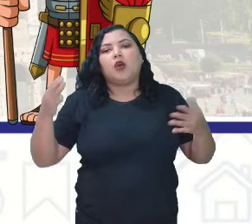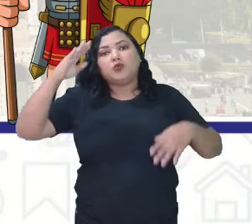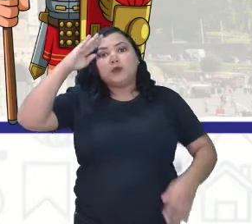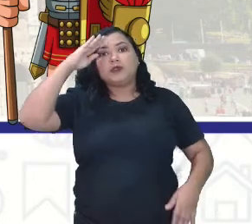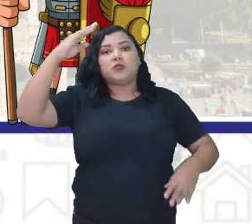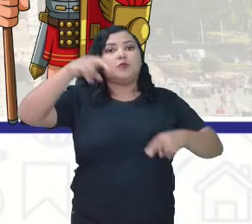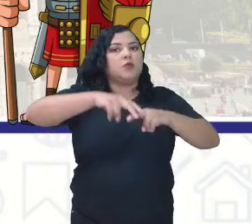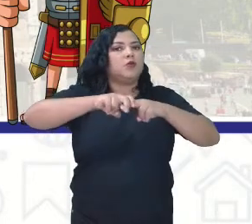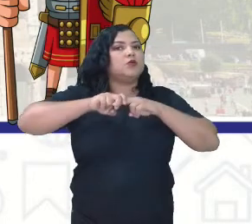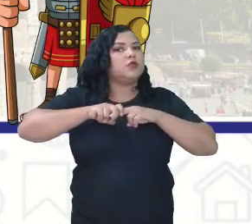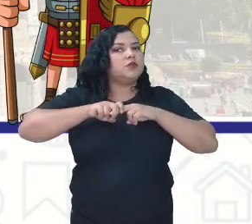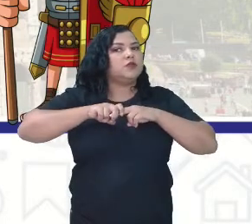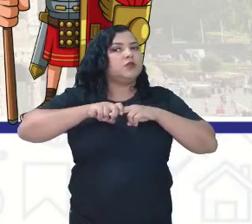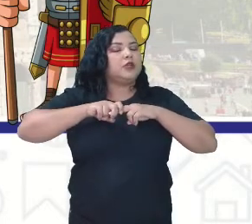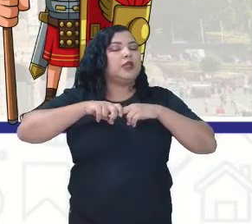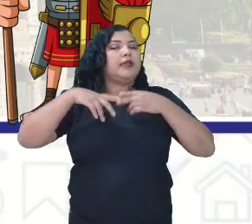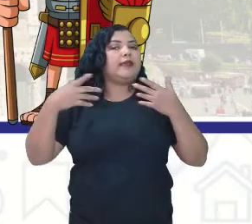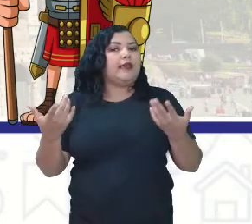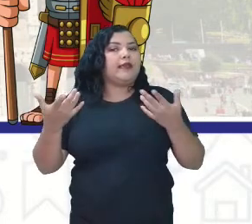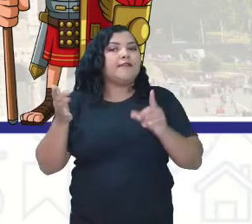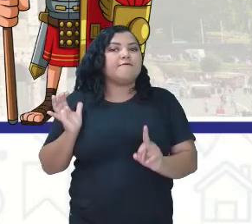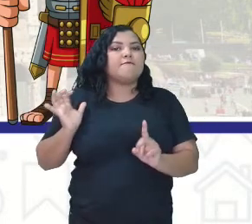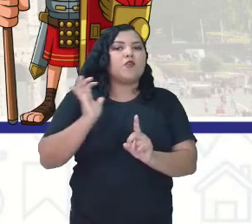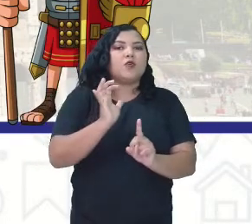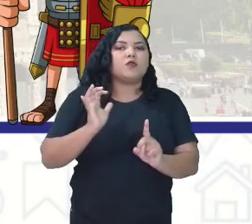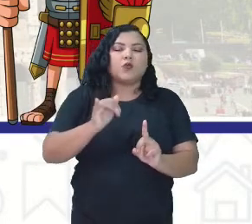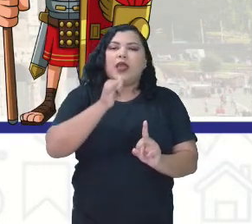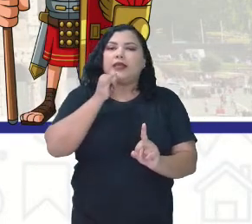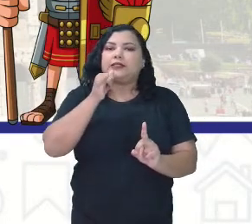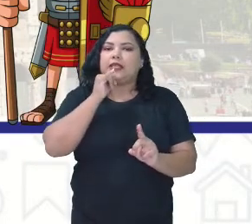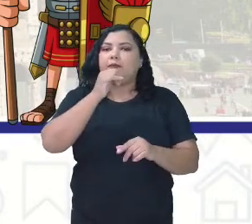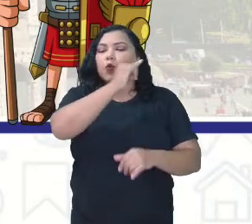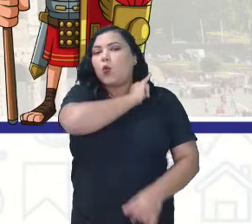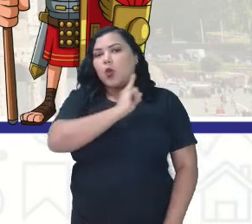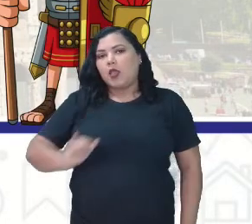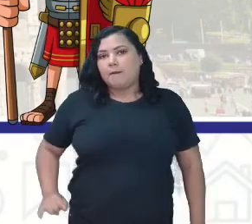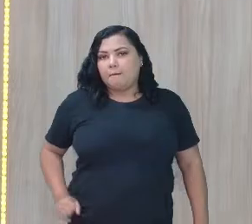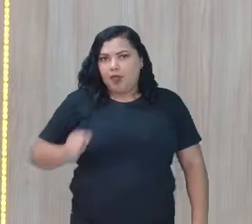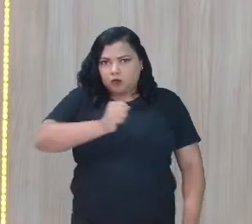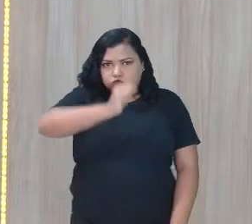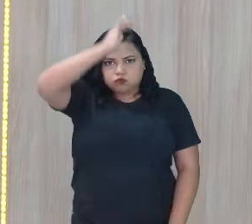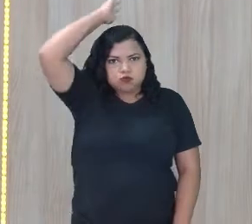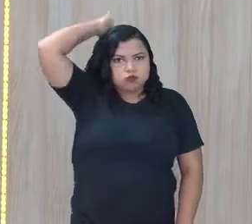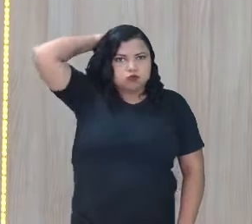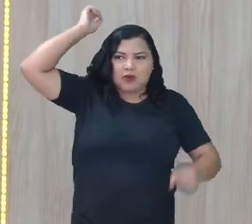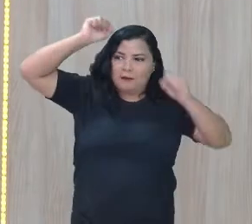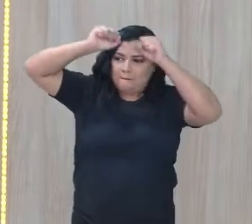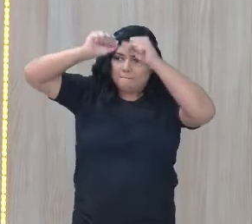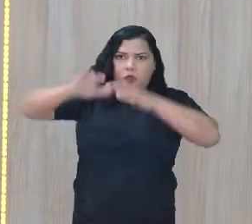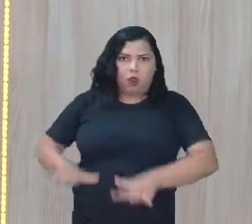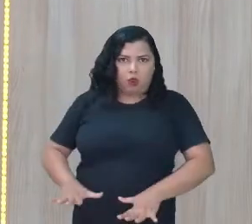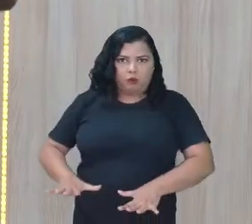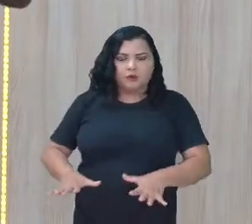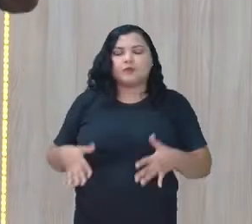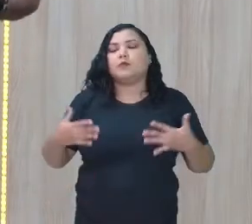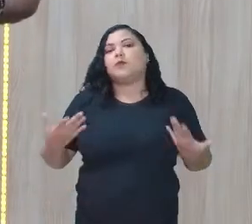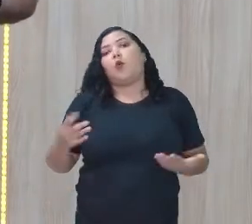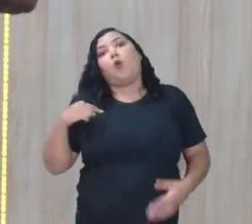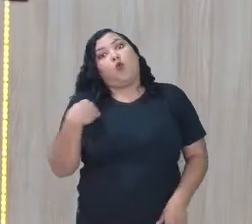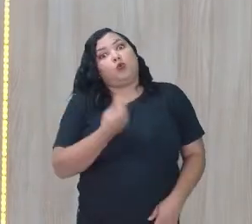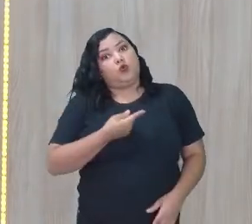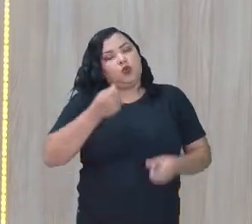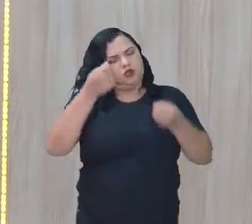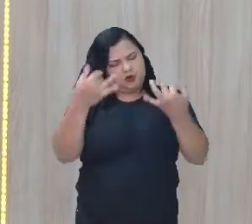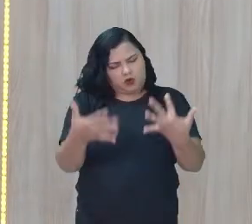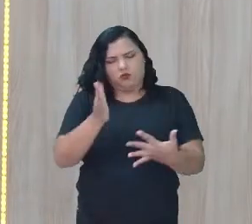principais motivos que levaram à queda e colapso do Império Romano do Ocidente? Por quê? Como a gente disse, a gente vai